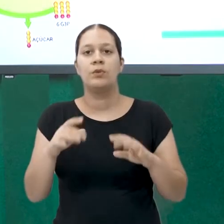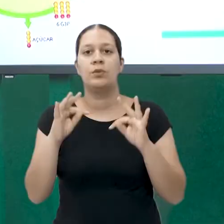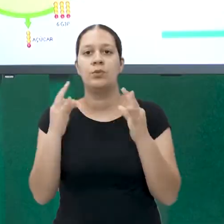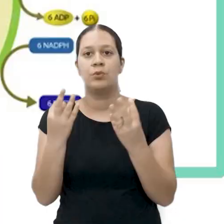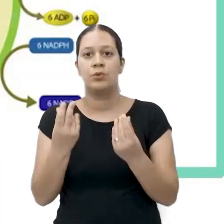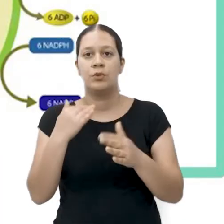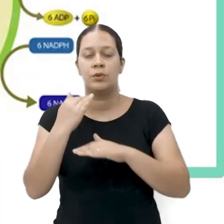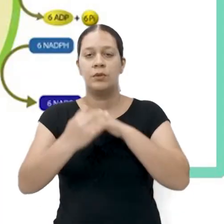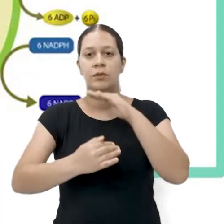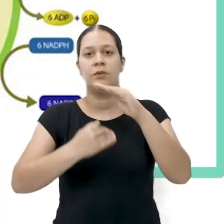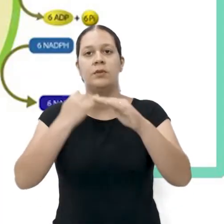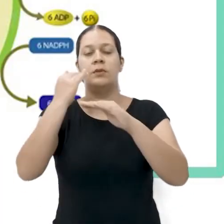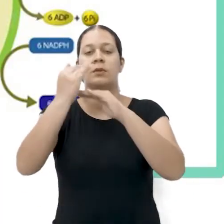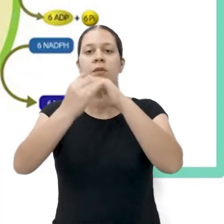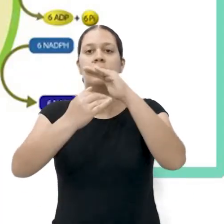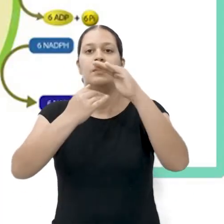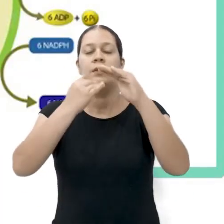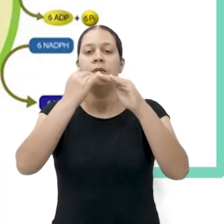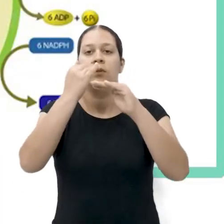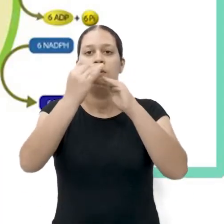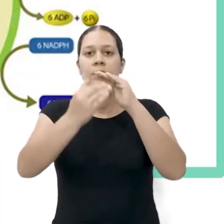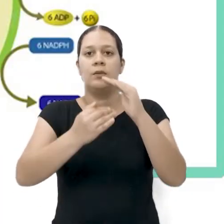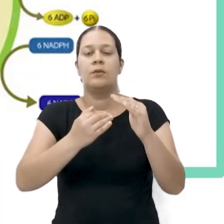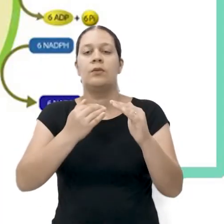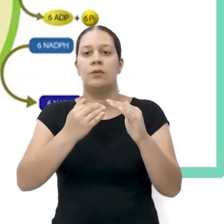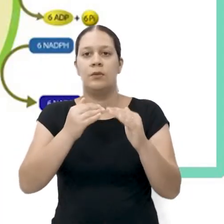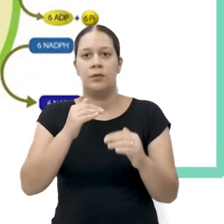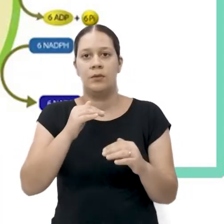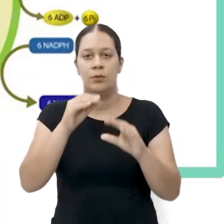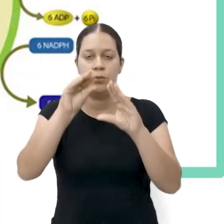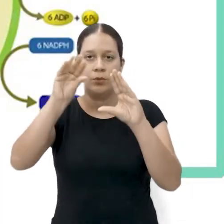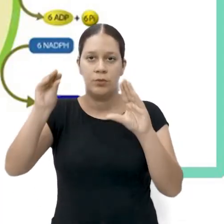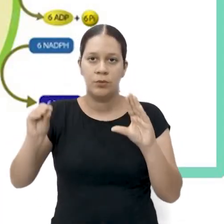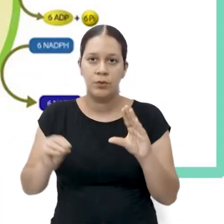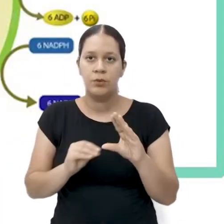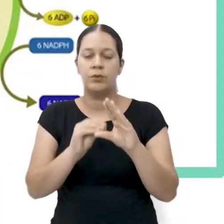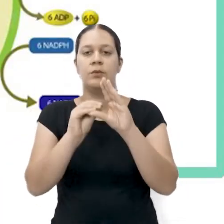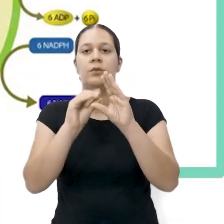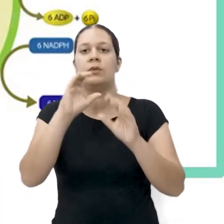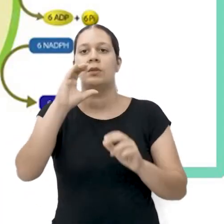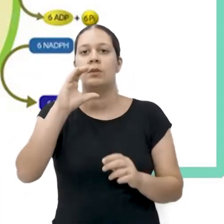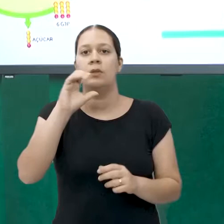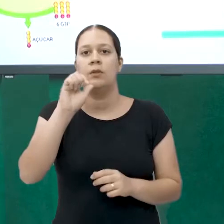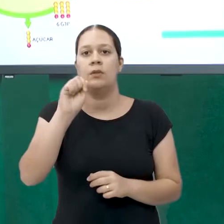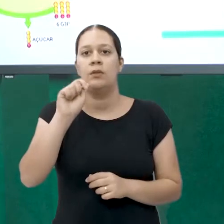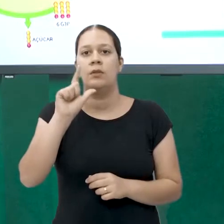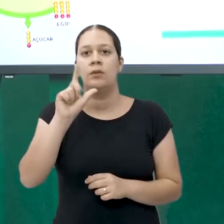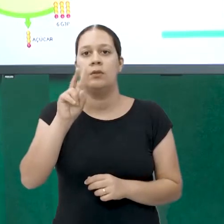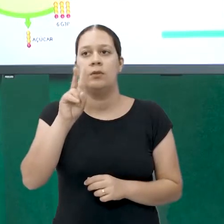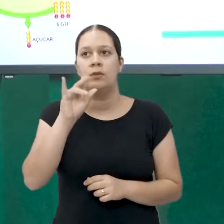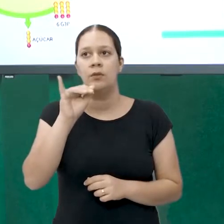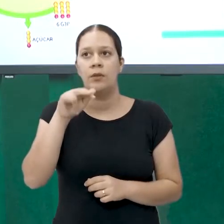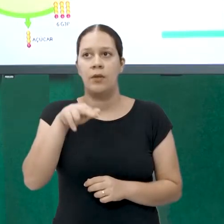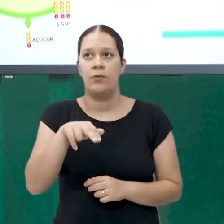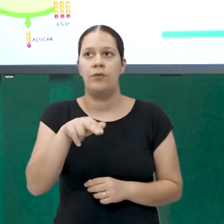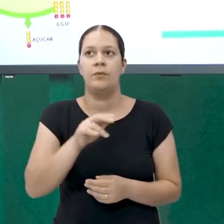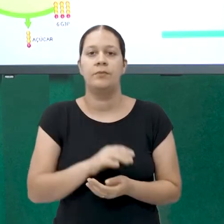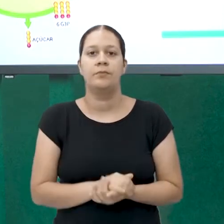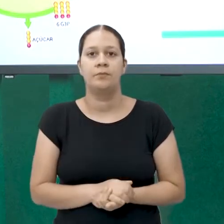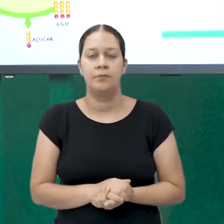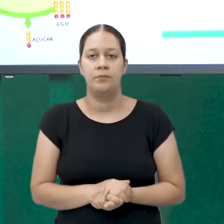poder reativar todo o processo do ciclo de Calvin, tá? Do processo de produção de